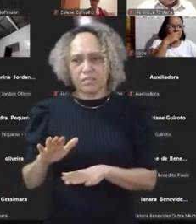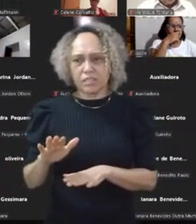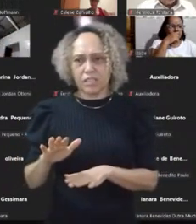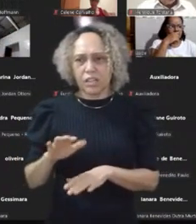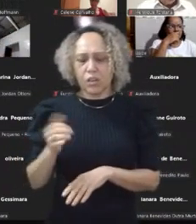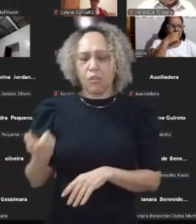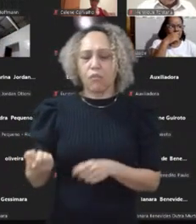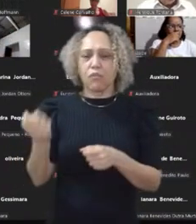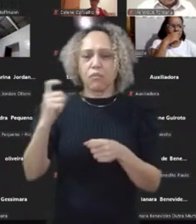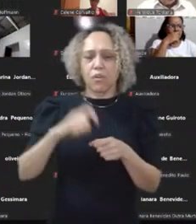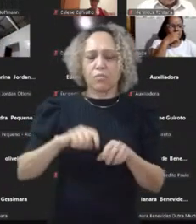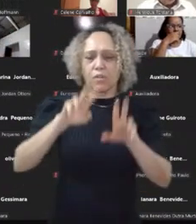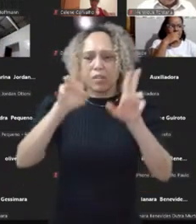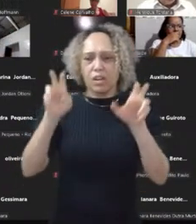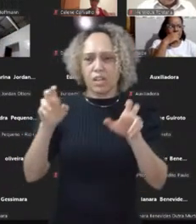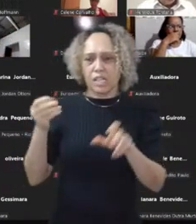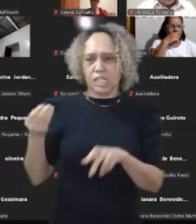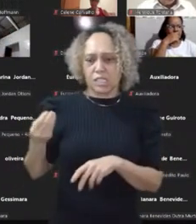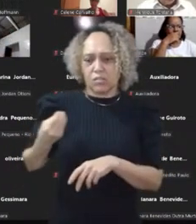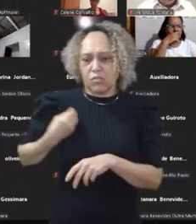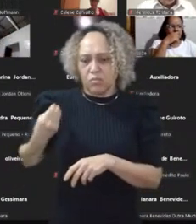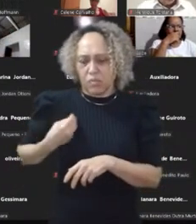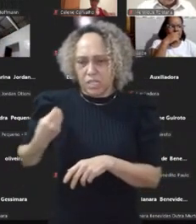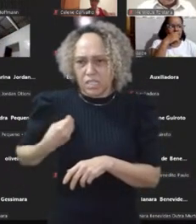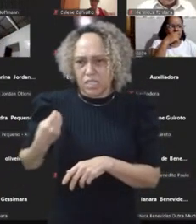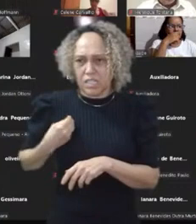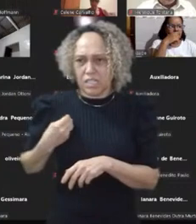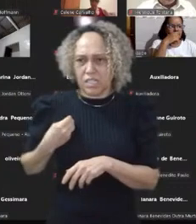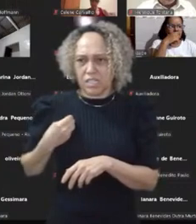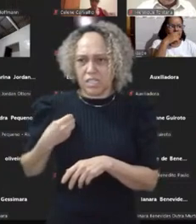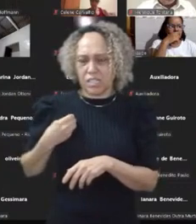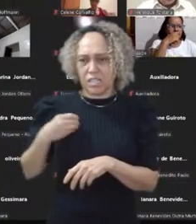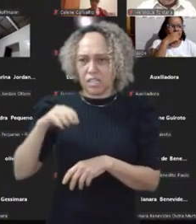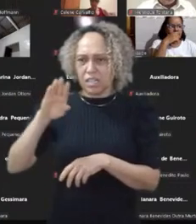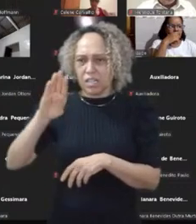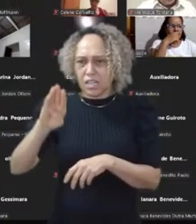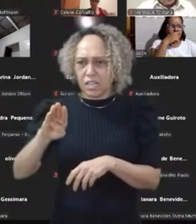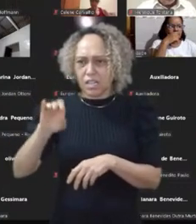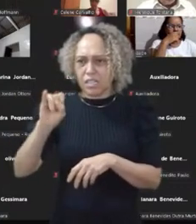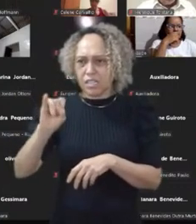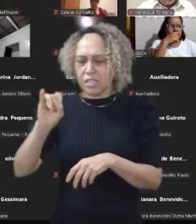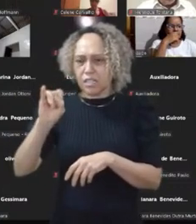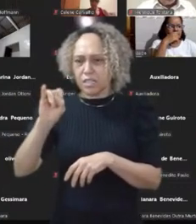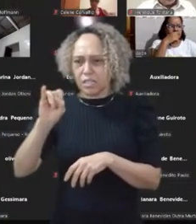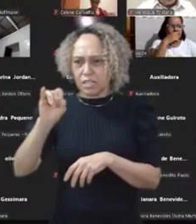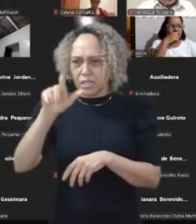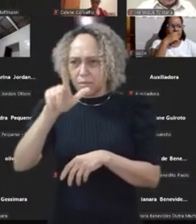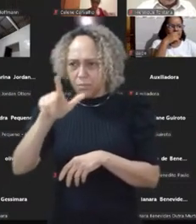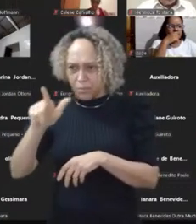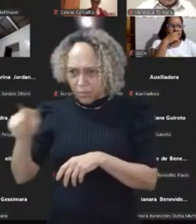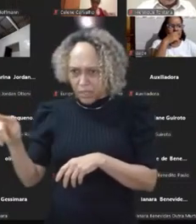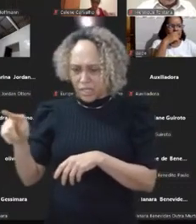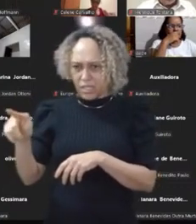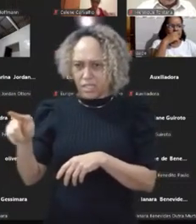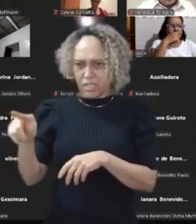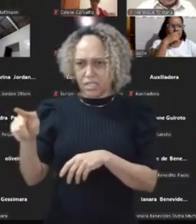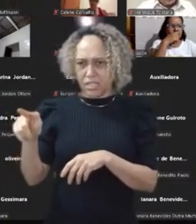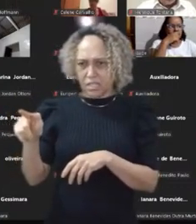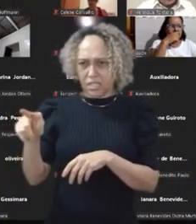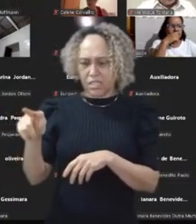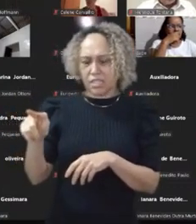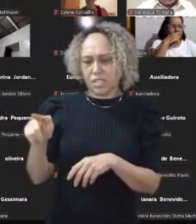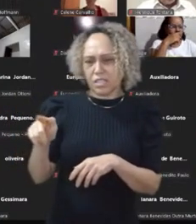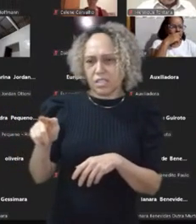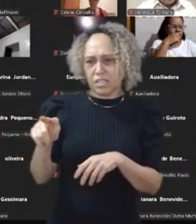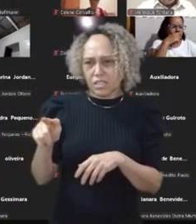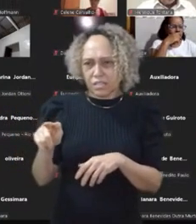constante mudança as bigtec essas redes proprietárias elas podem mudar as formas os algoritmos e enfim a maneira